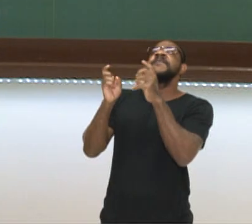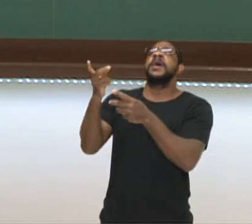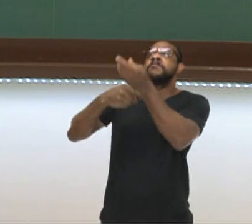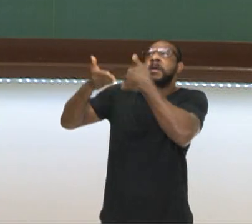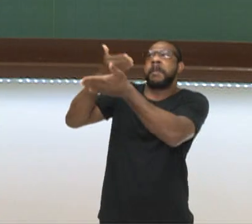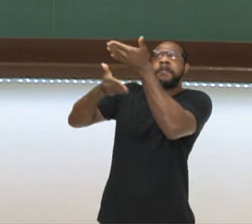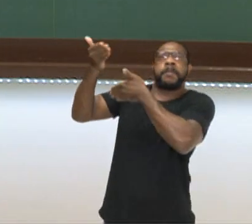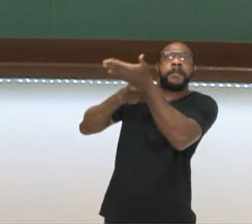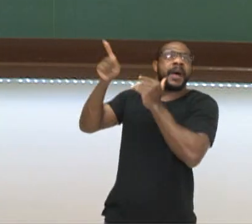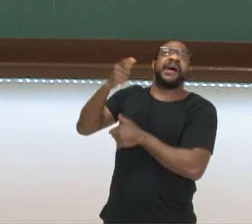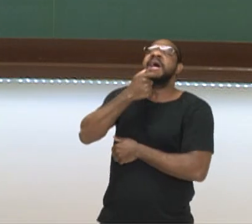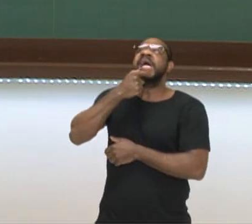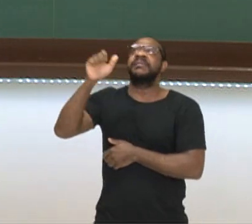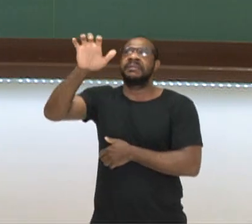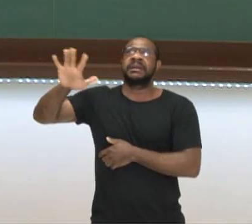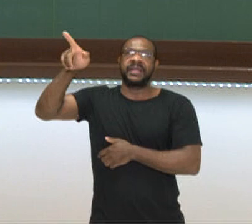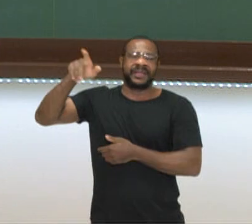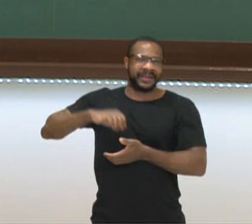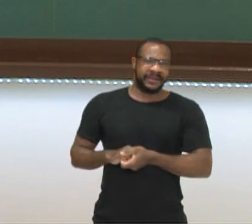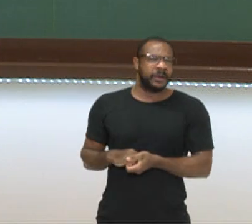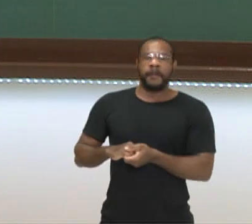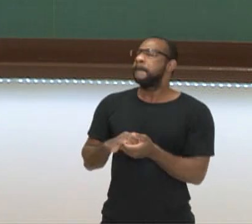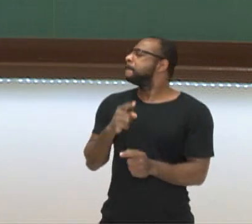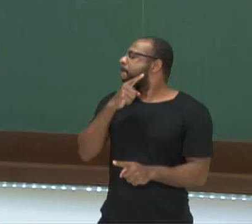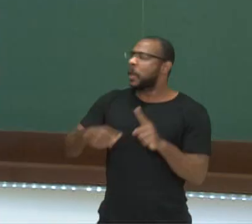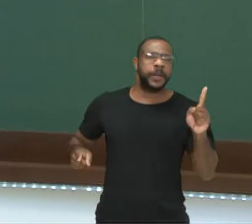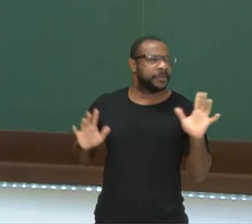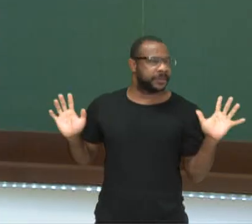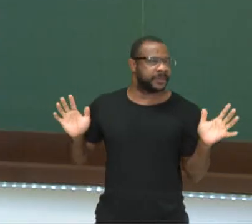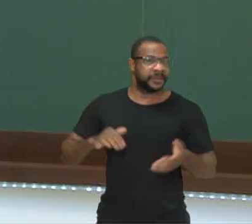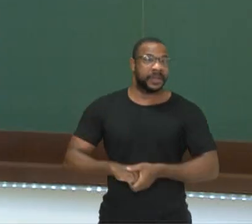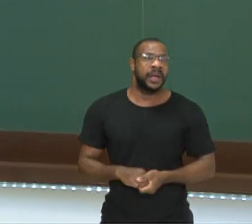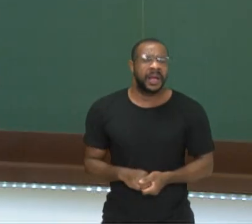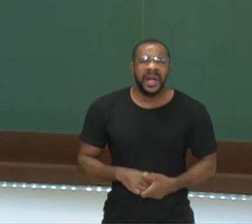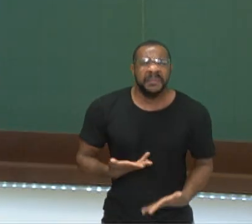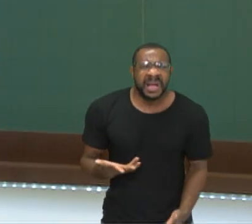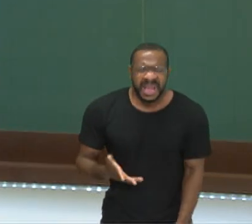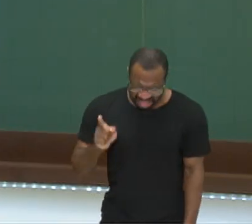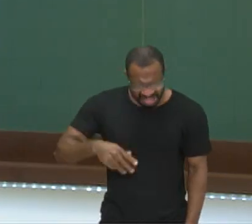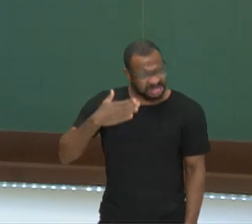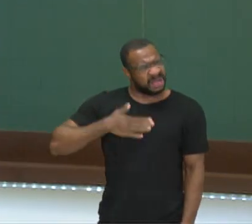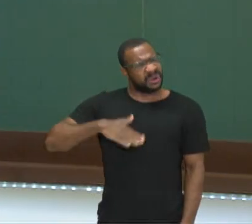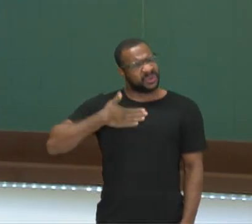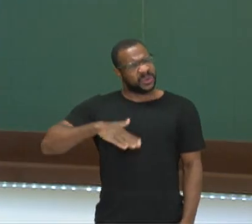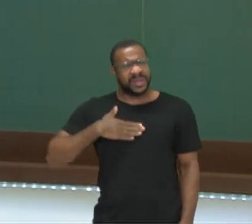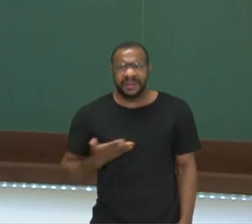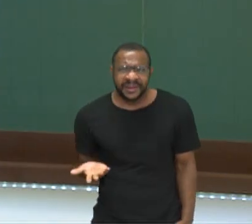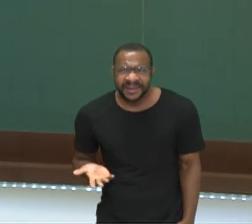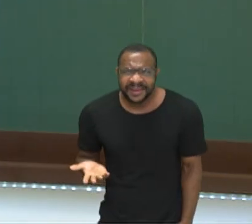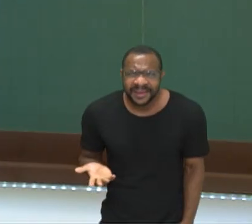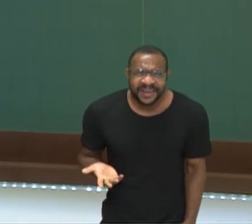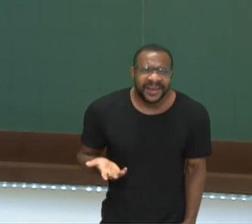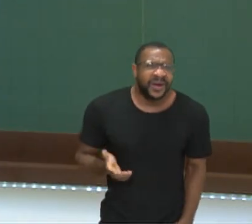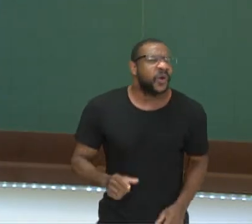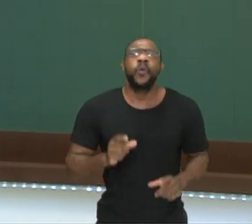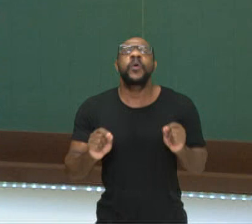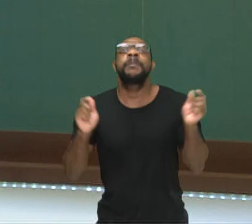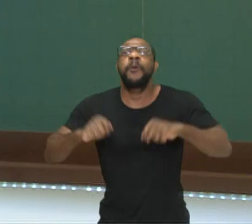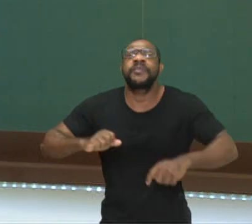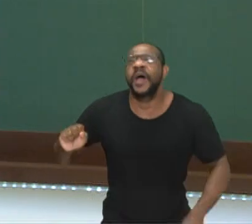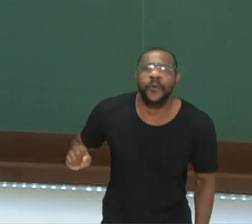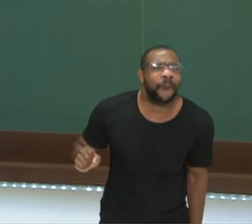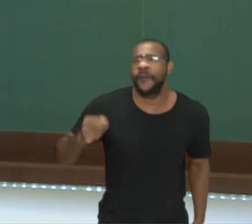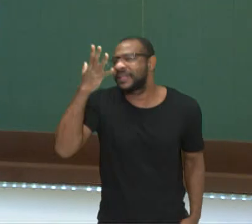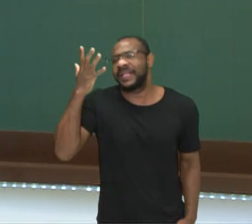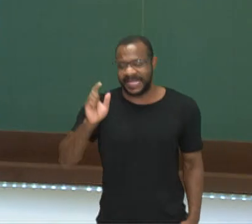comercializar com a Inglaterra. Mas será que isso vai ser tranquilo? Quais são as reações que vão